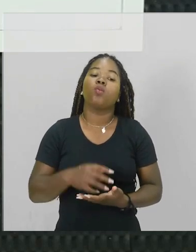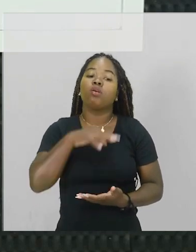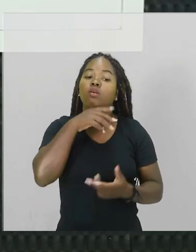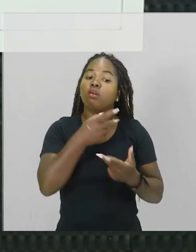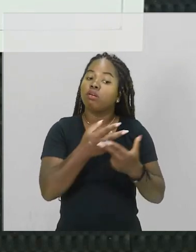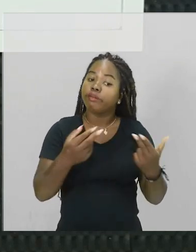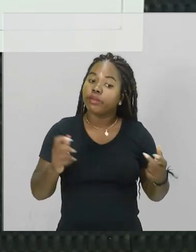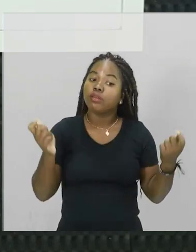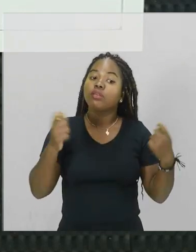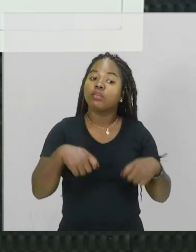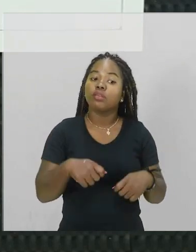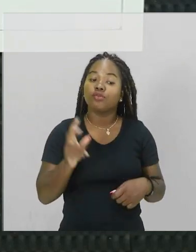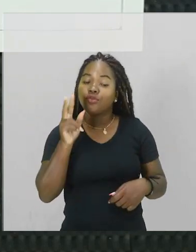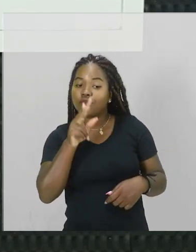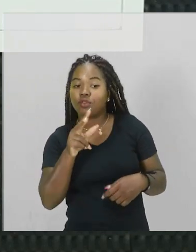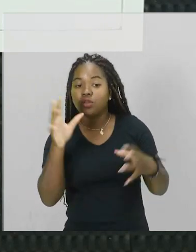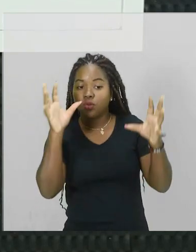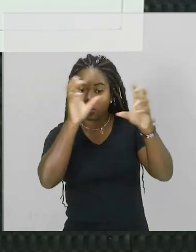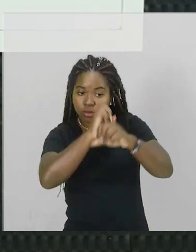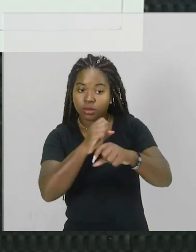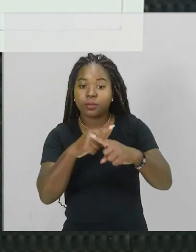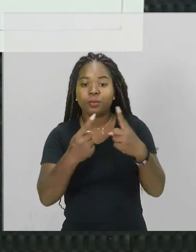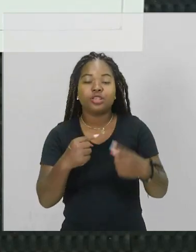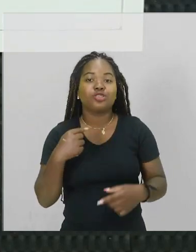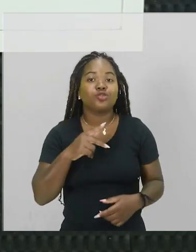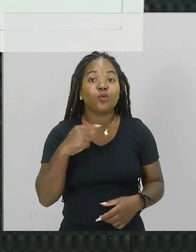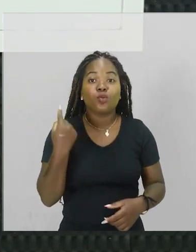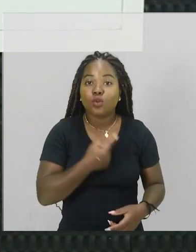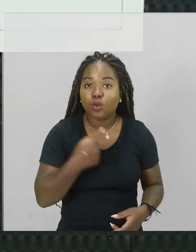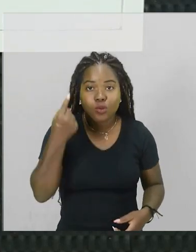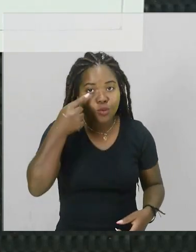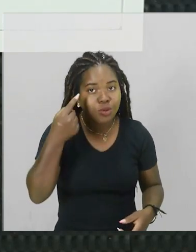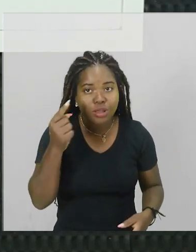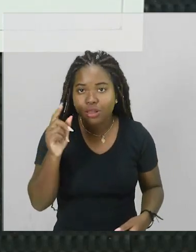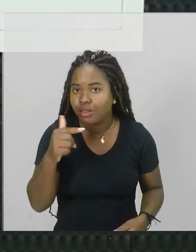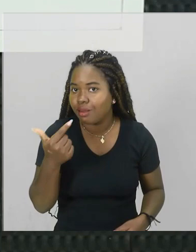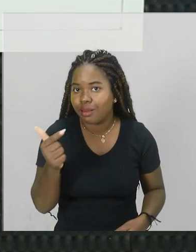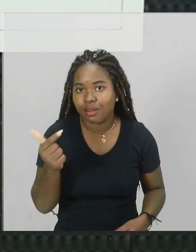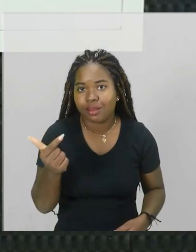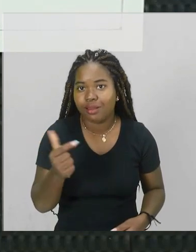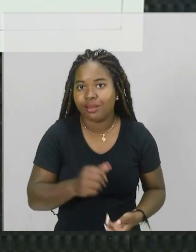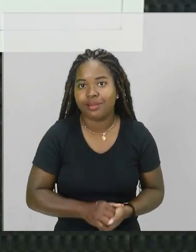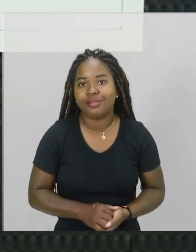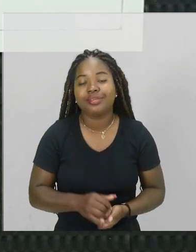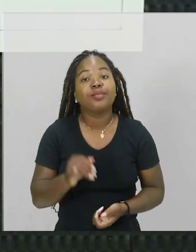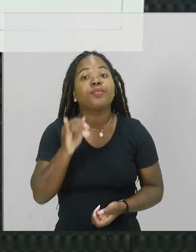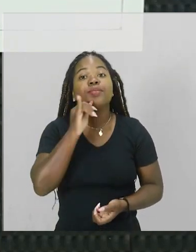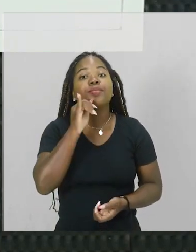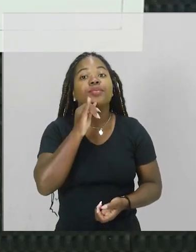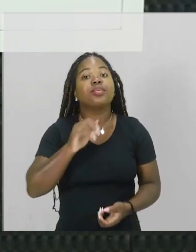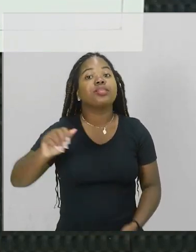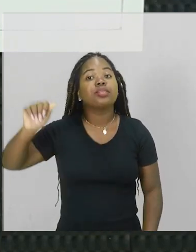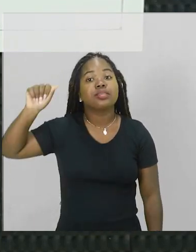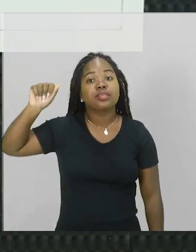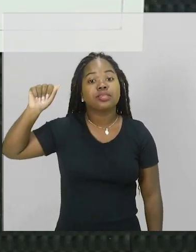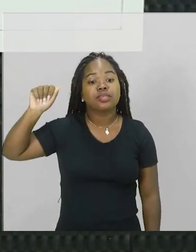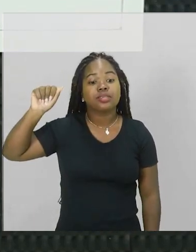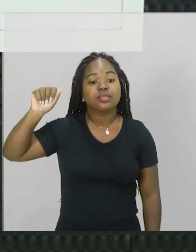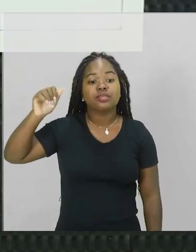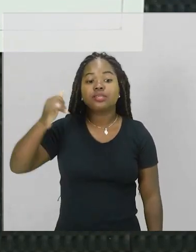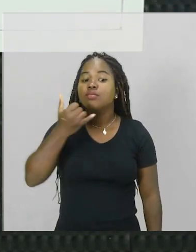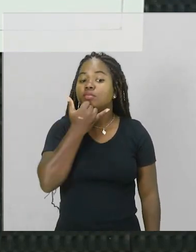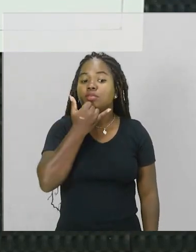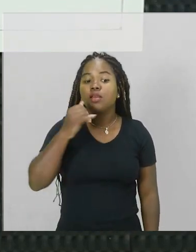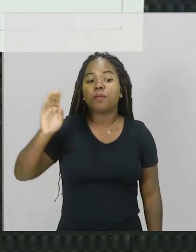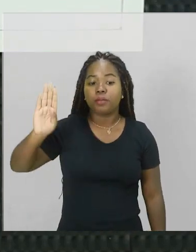enxergar no escuro, mas o olho humano não tem essa capacidade, tá certo? Então, Por exemplo, a letra B fala